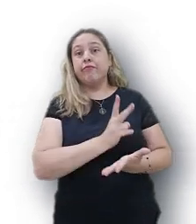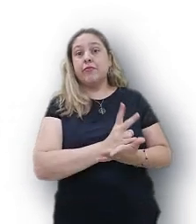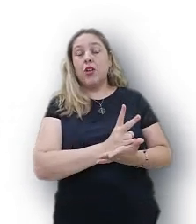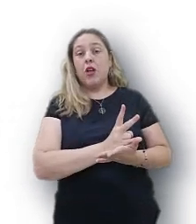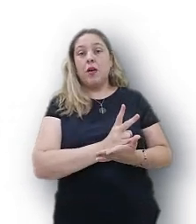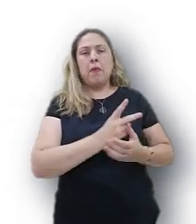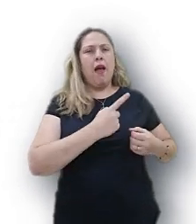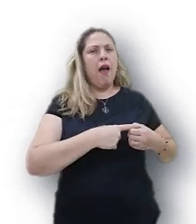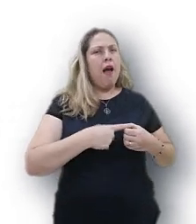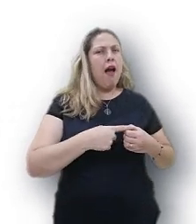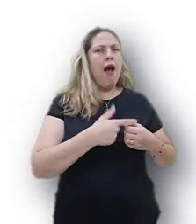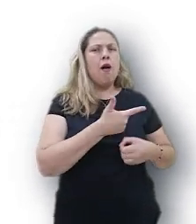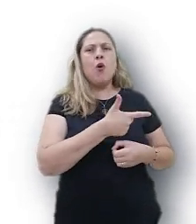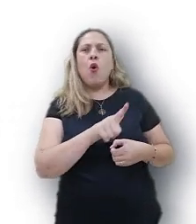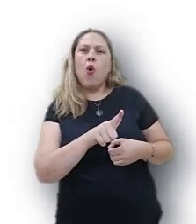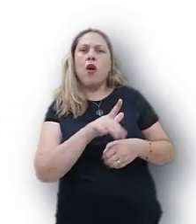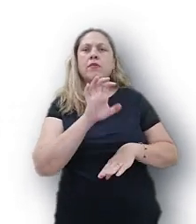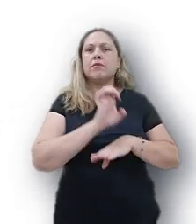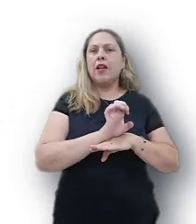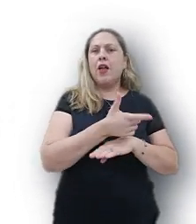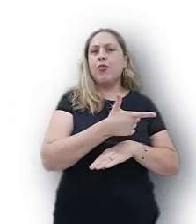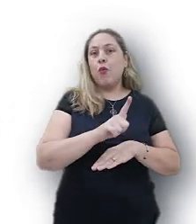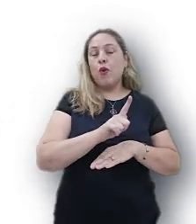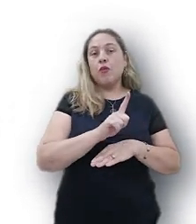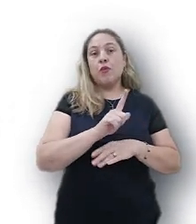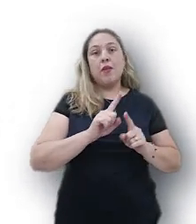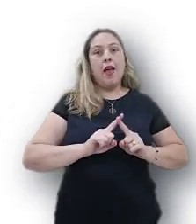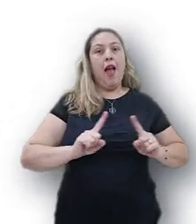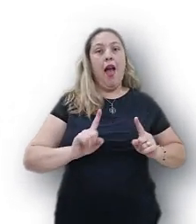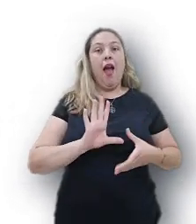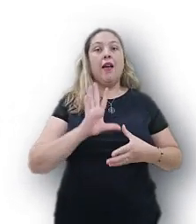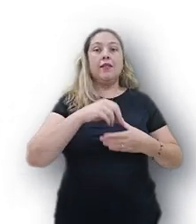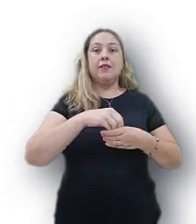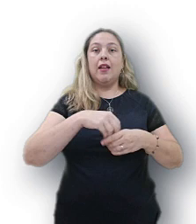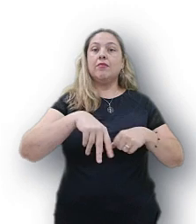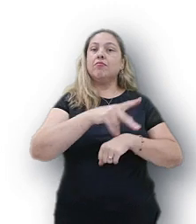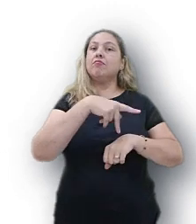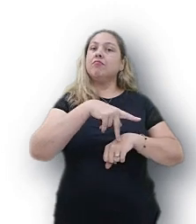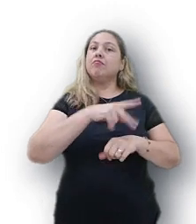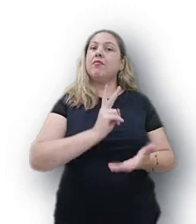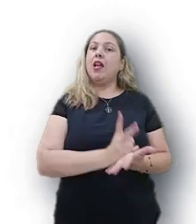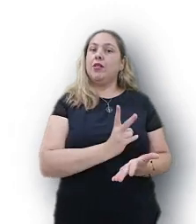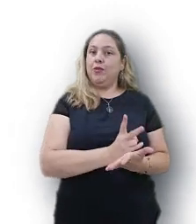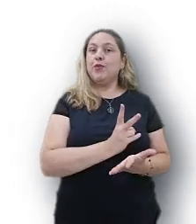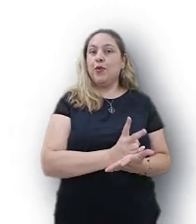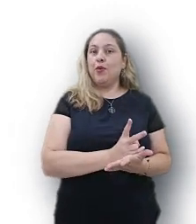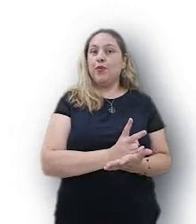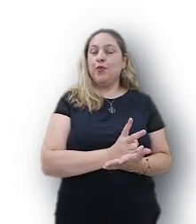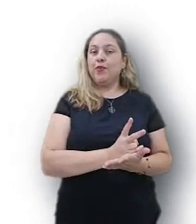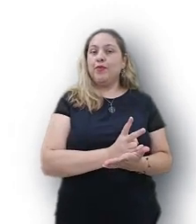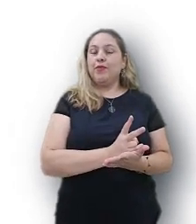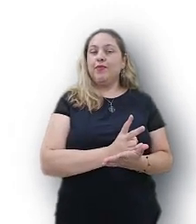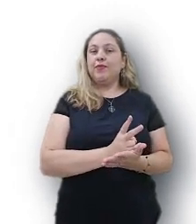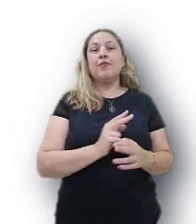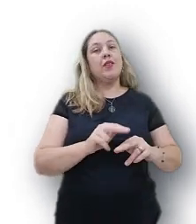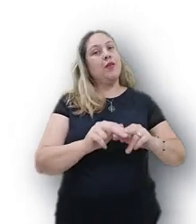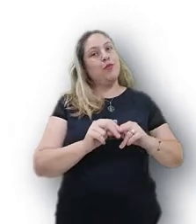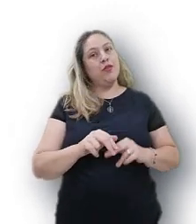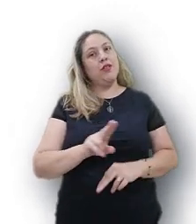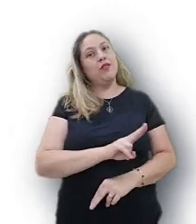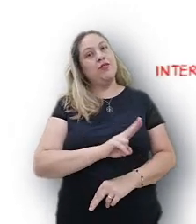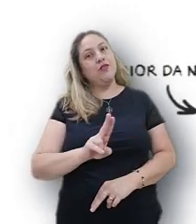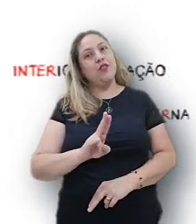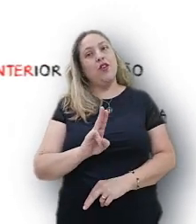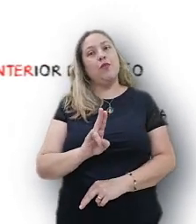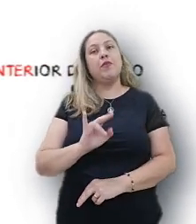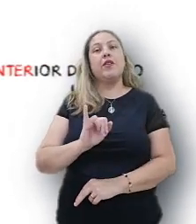mudam, também por vontade própria, para diferentes espaços dentro de um mesmo país. Como esse transporte se